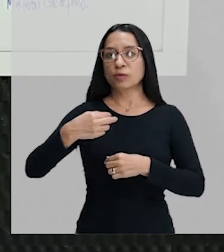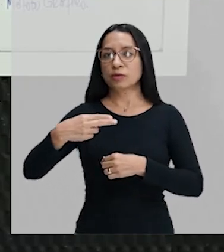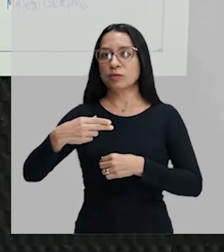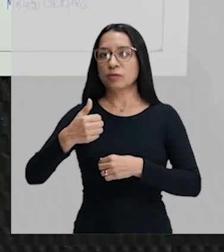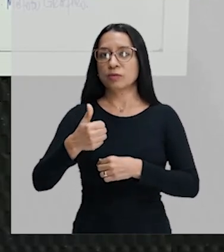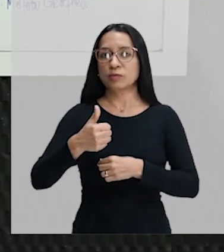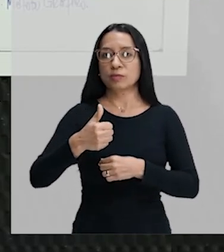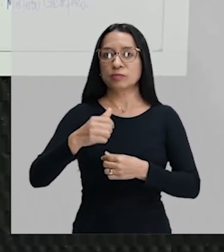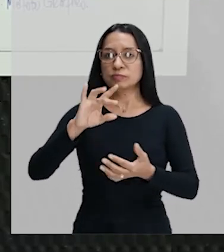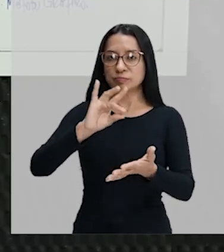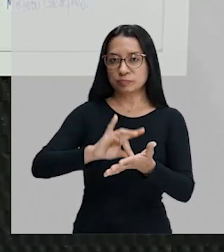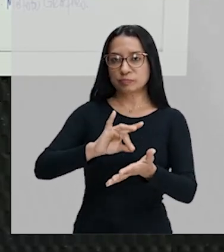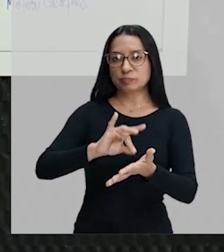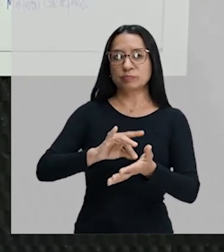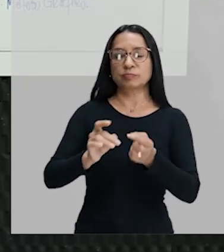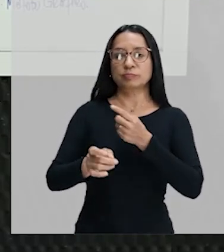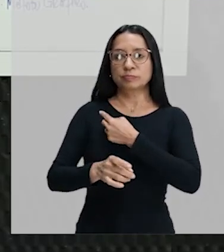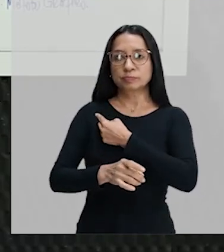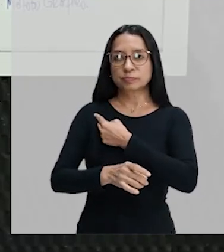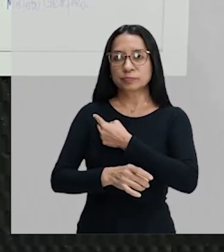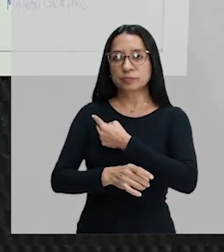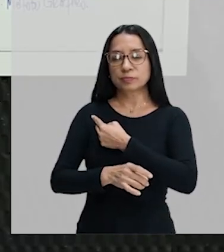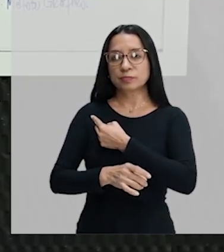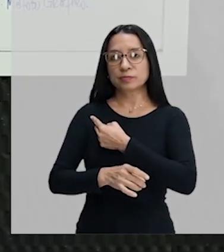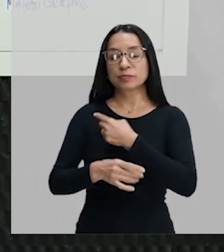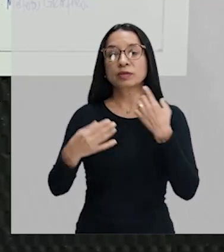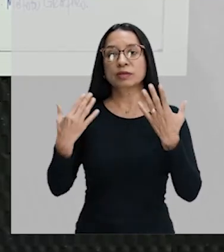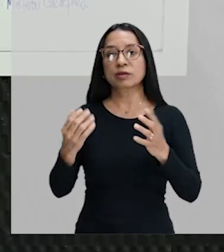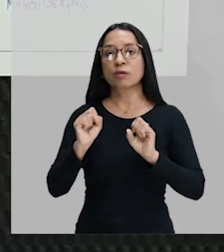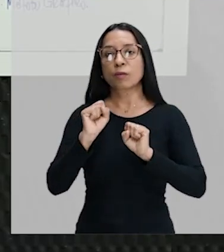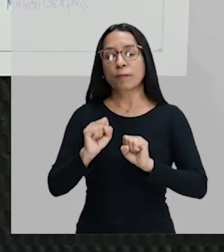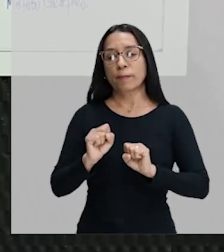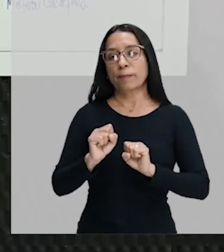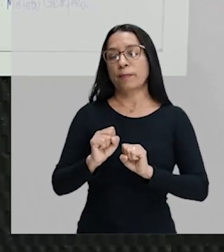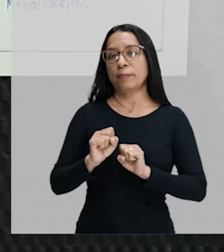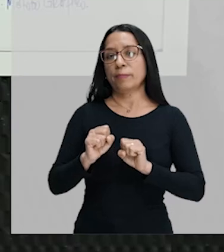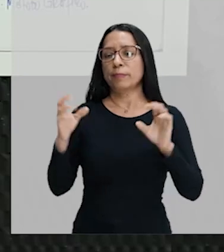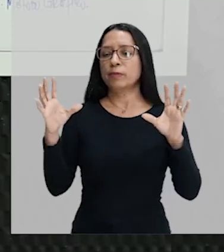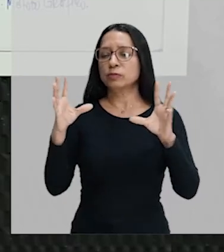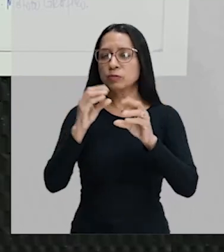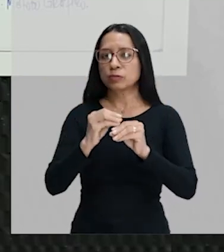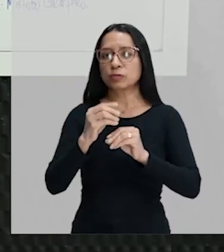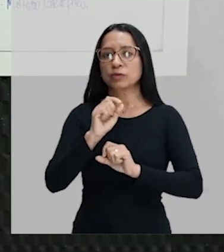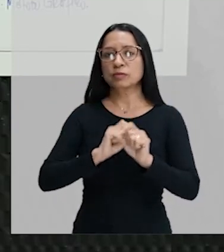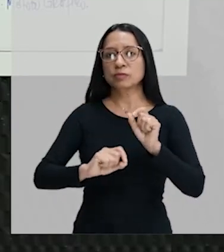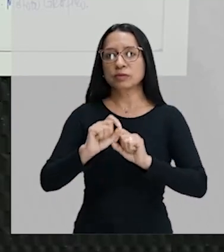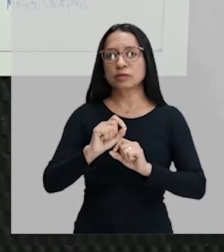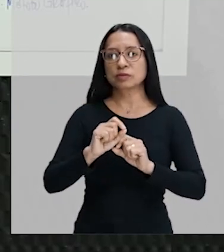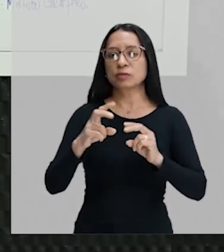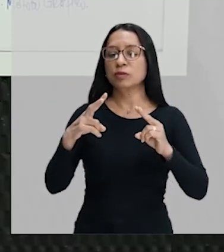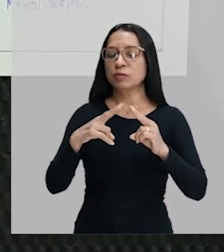isso aqui é verdade. Ó. Então, turma, o que eu posso concluir com isso? Que o par